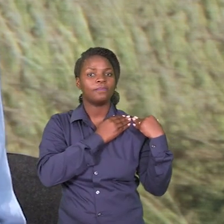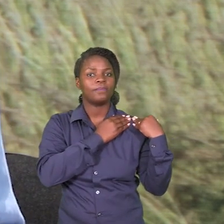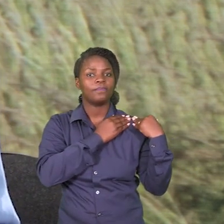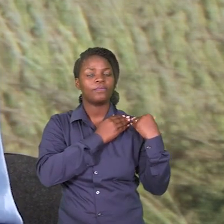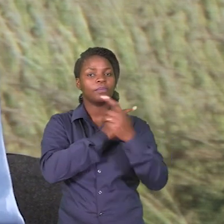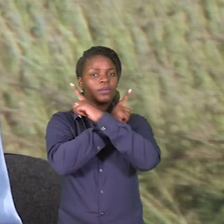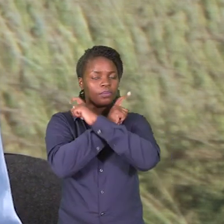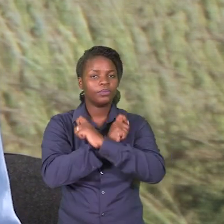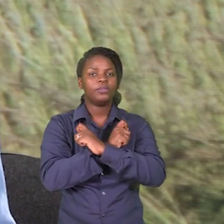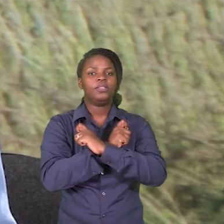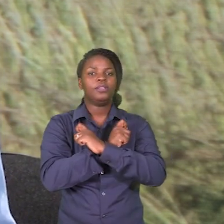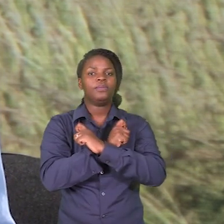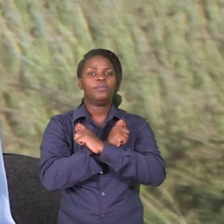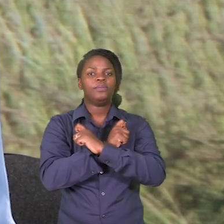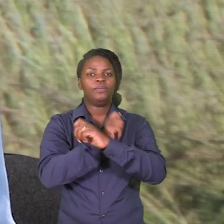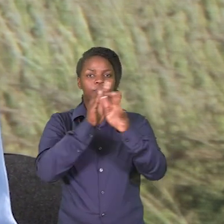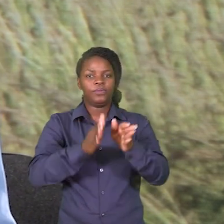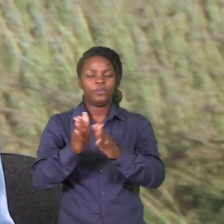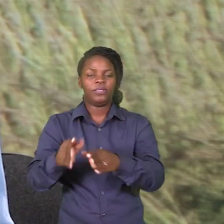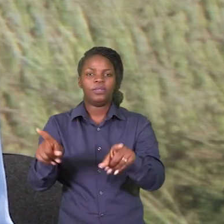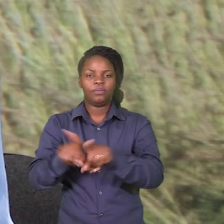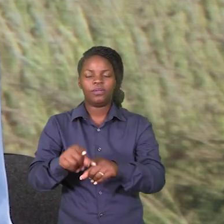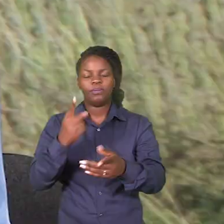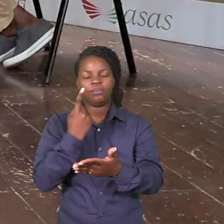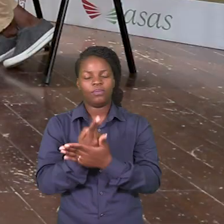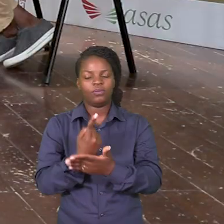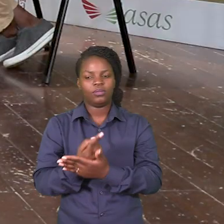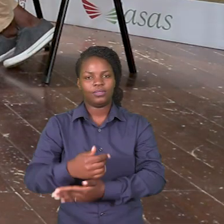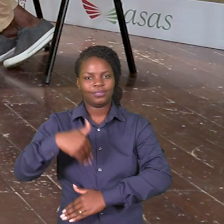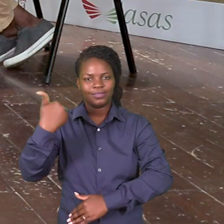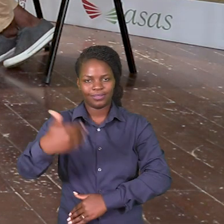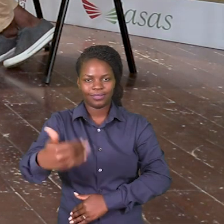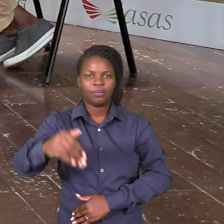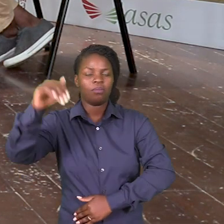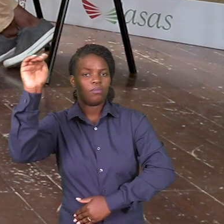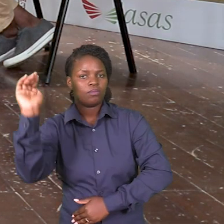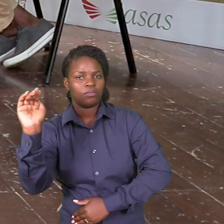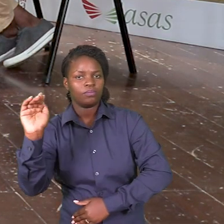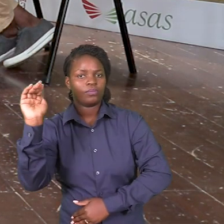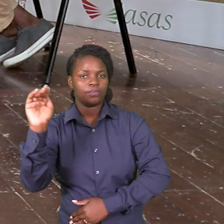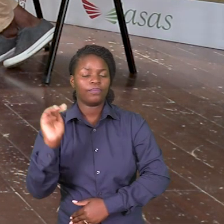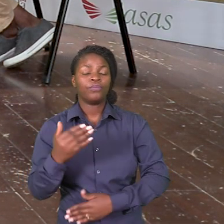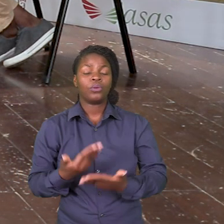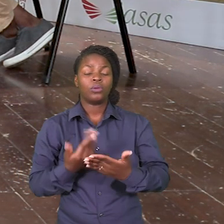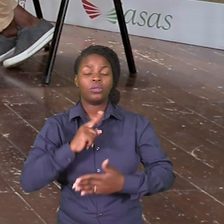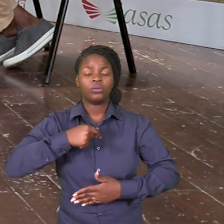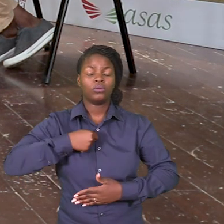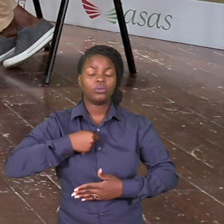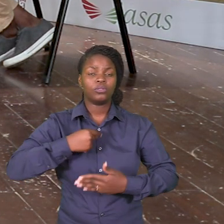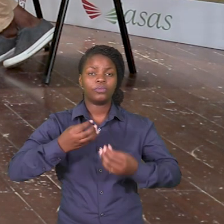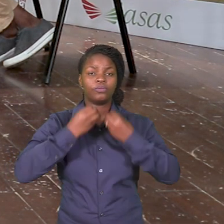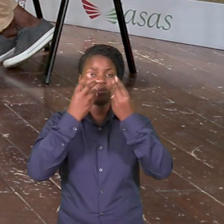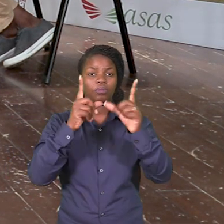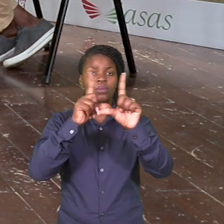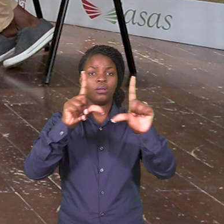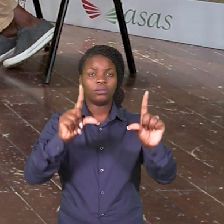garantir a resposta aos casos e encaminhamento e esta consciencialização Hum eu eu digo muitas vezes